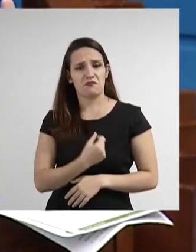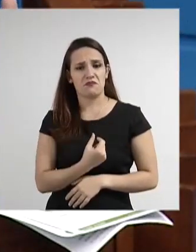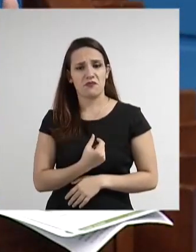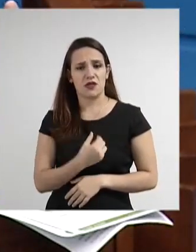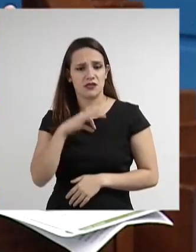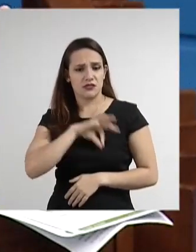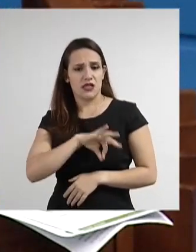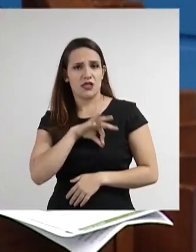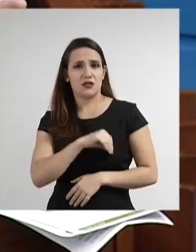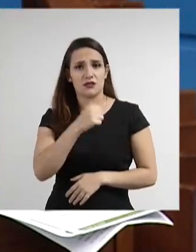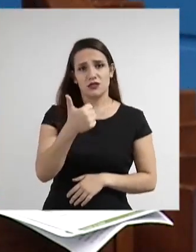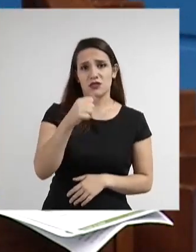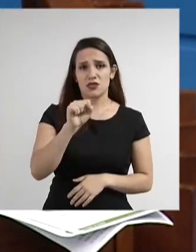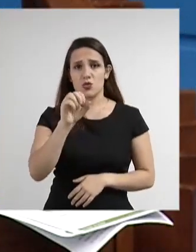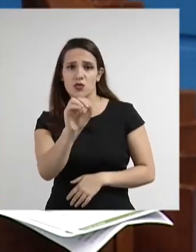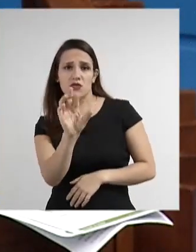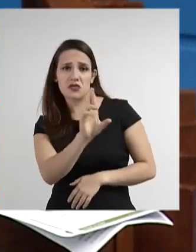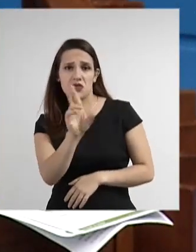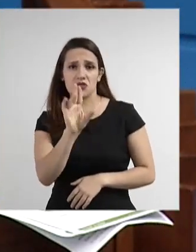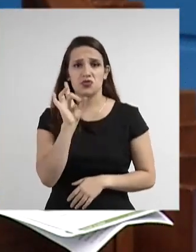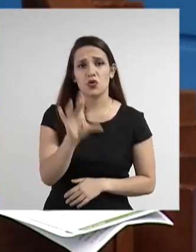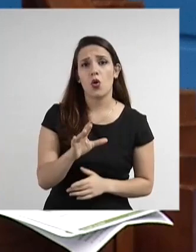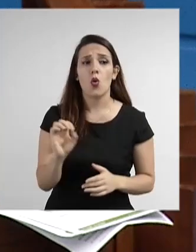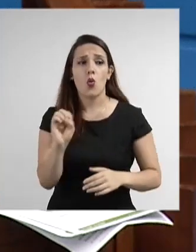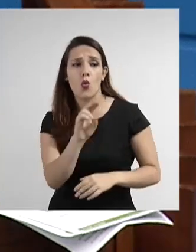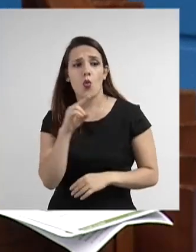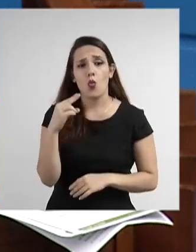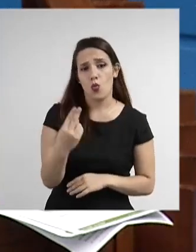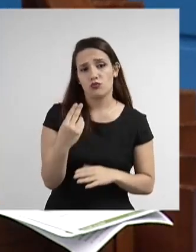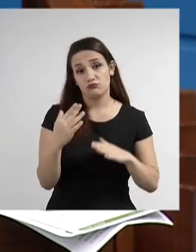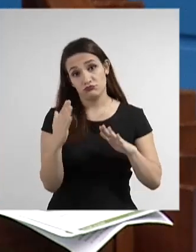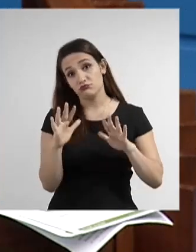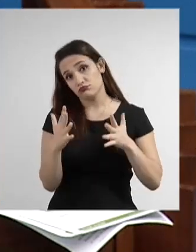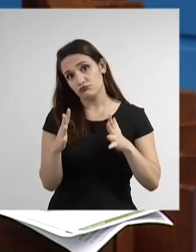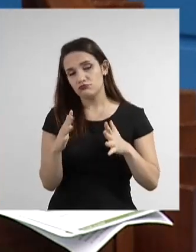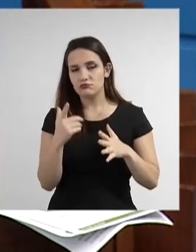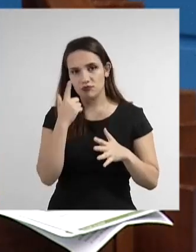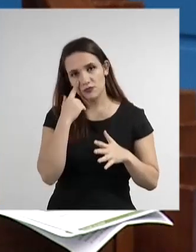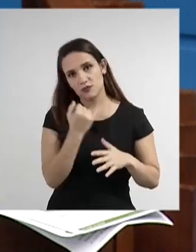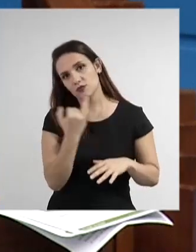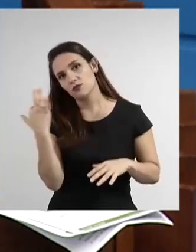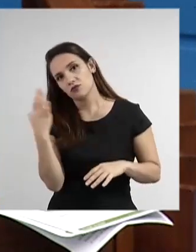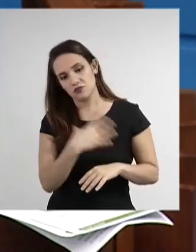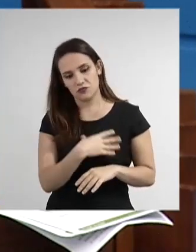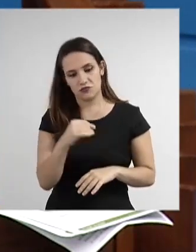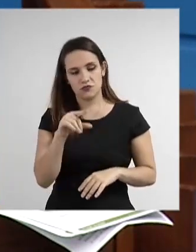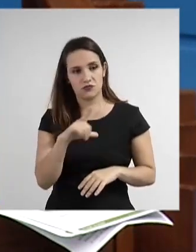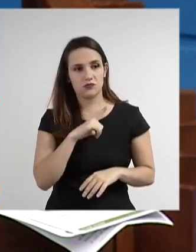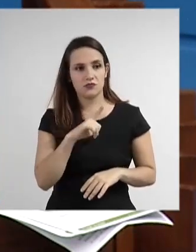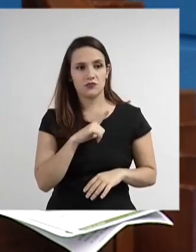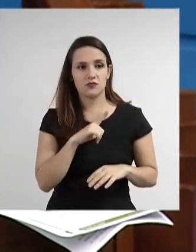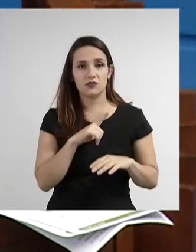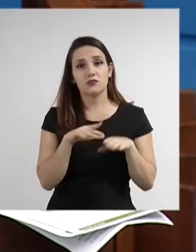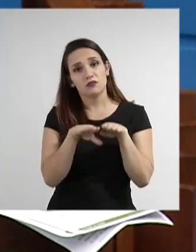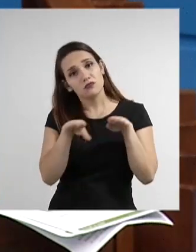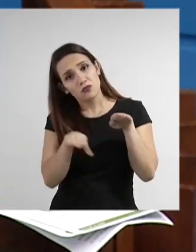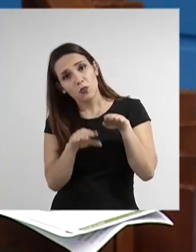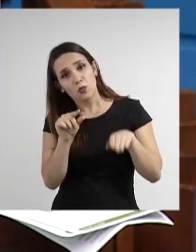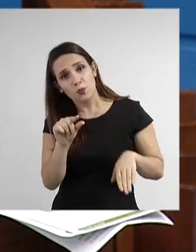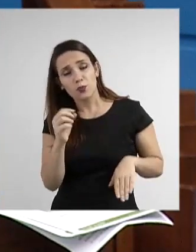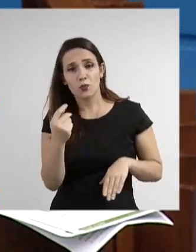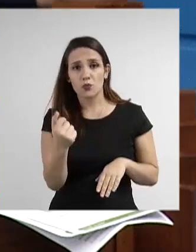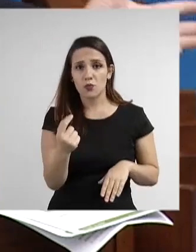180 reais, ou até, em alguns casos, depende do número de filhos que a família tem, esse valor é menor.